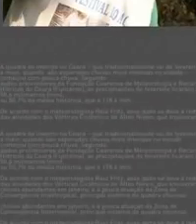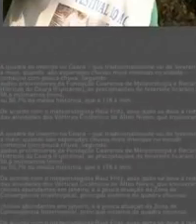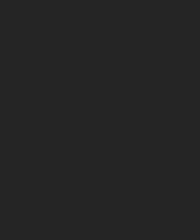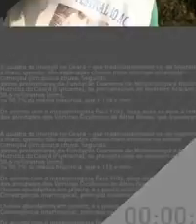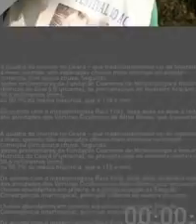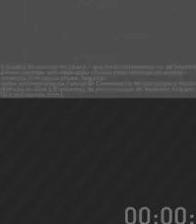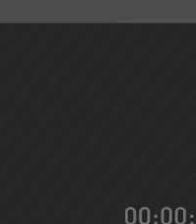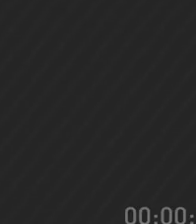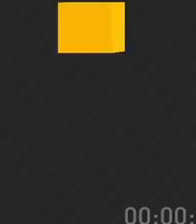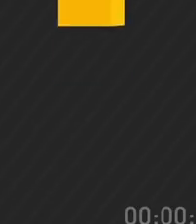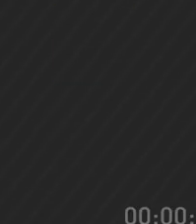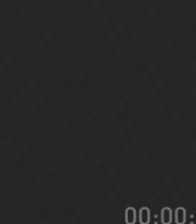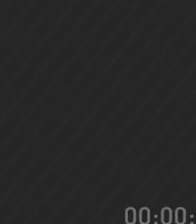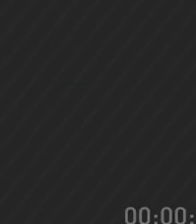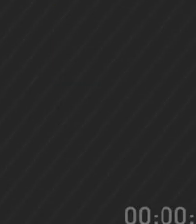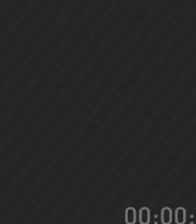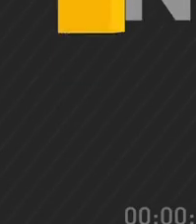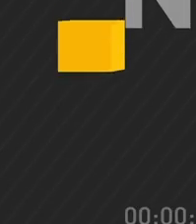ae